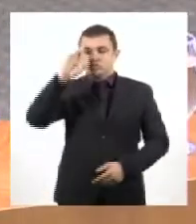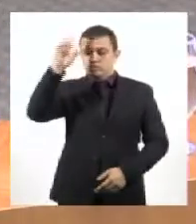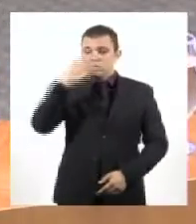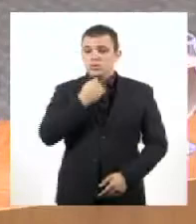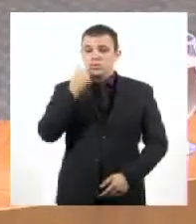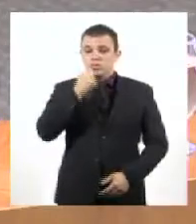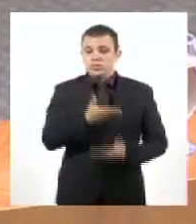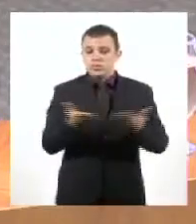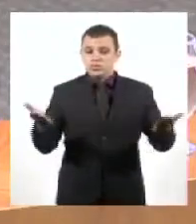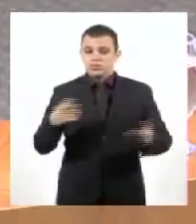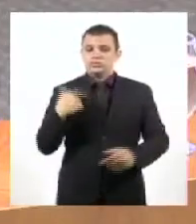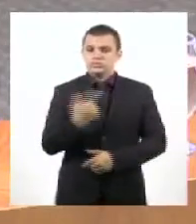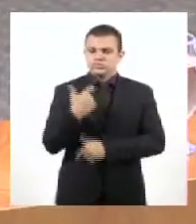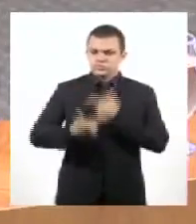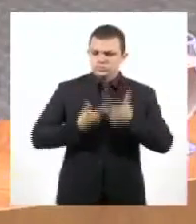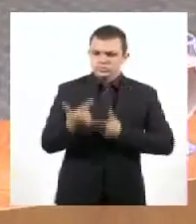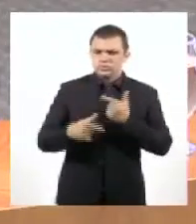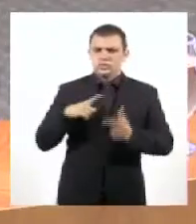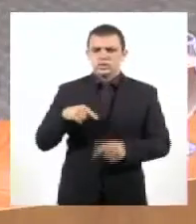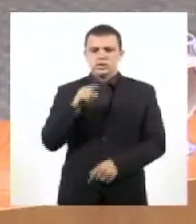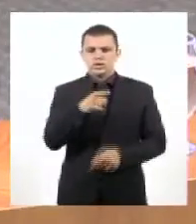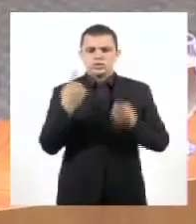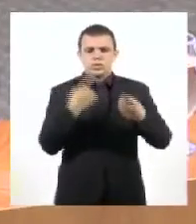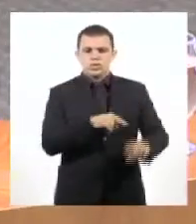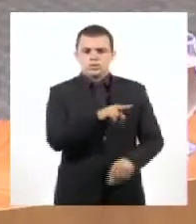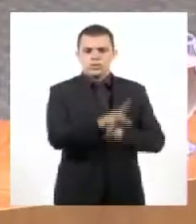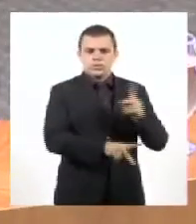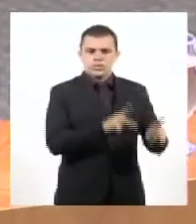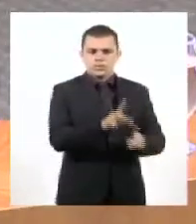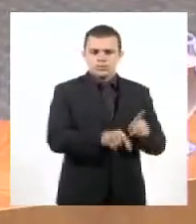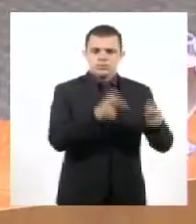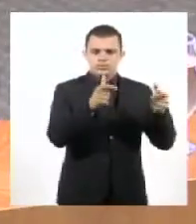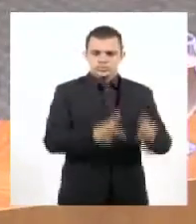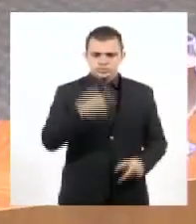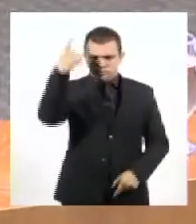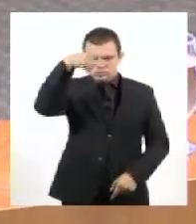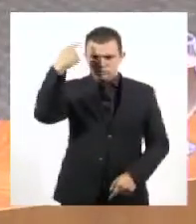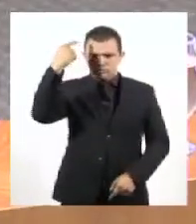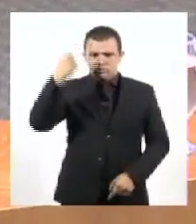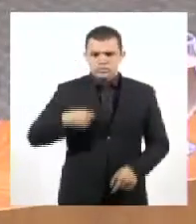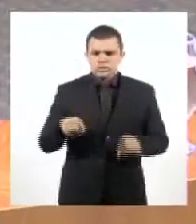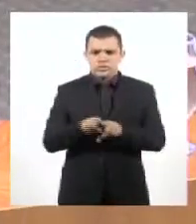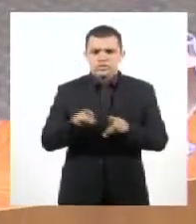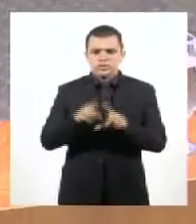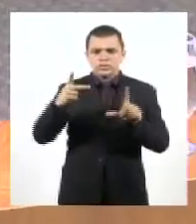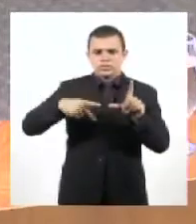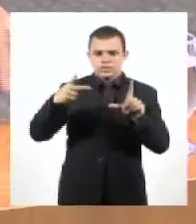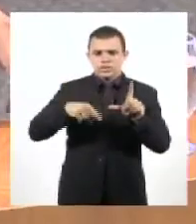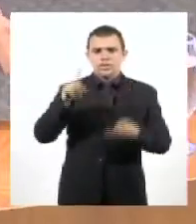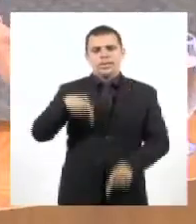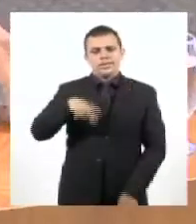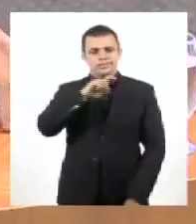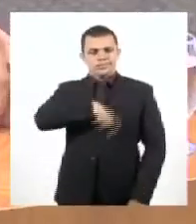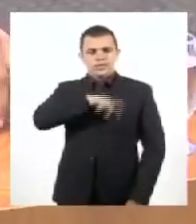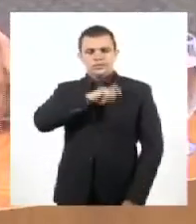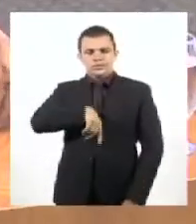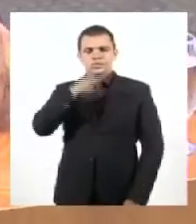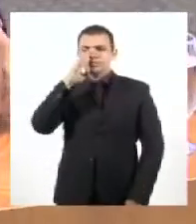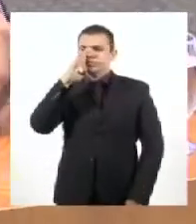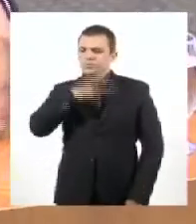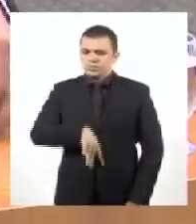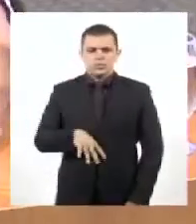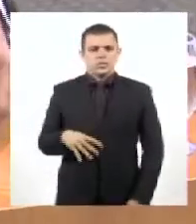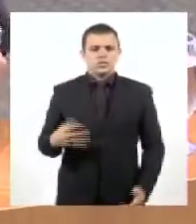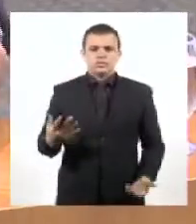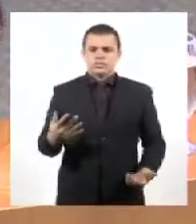o que estão fazendo com a população de Passo do Miar e Ribamar é uma maldade, é uma perversidade